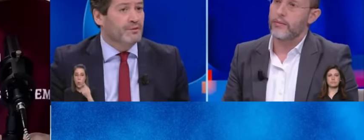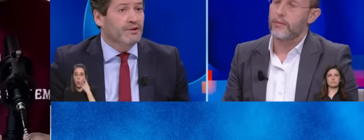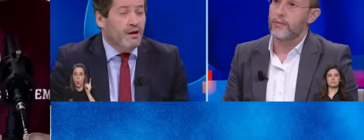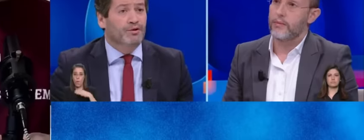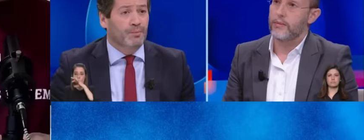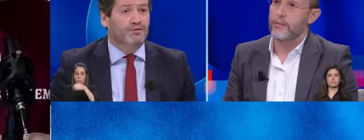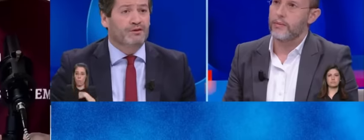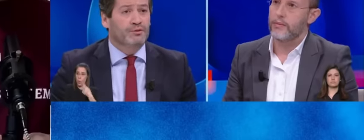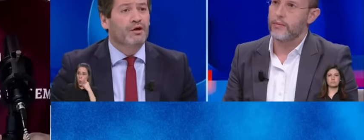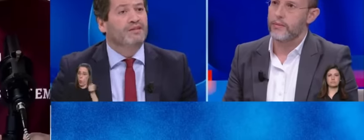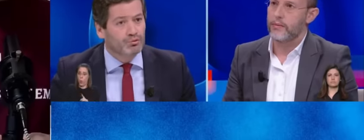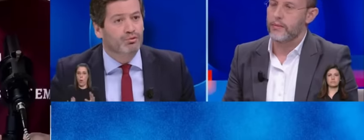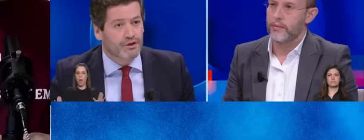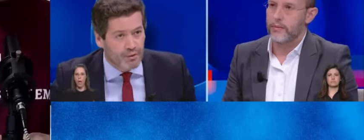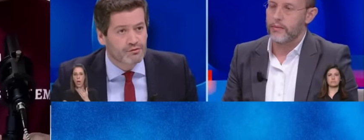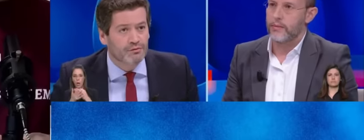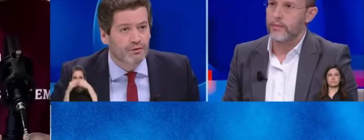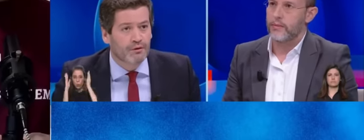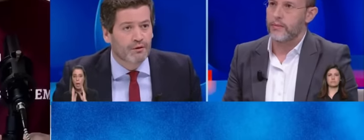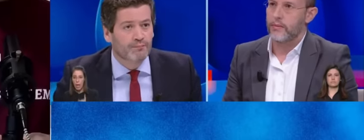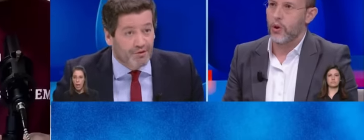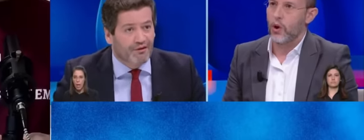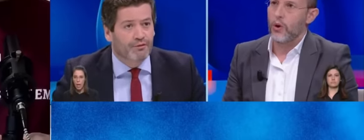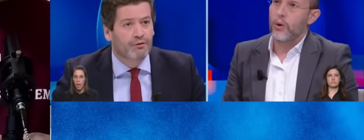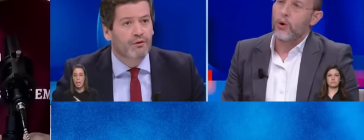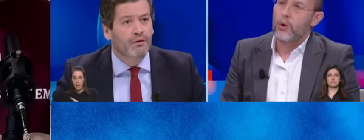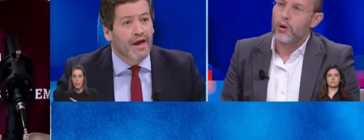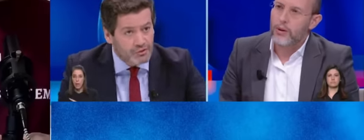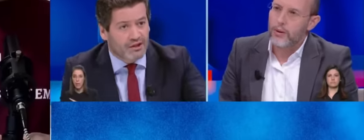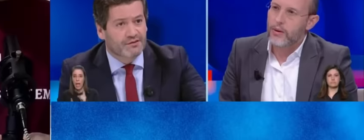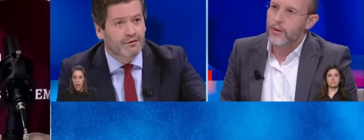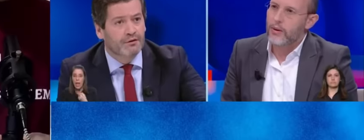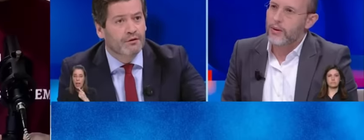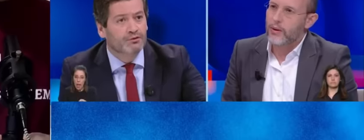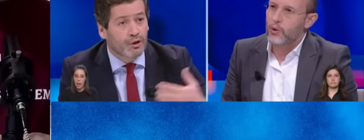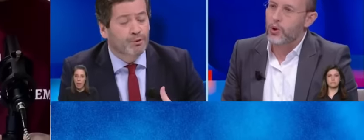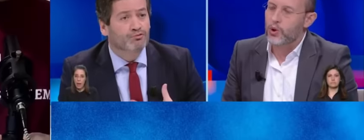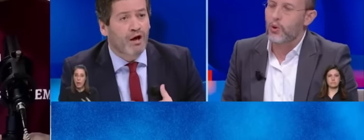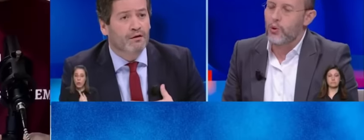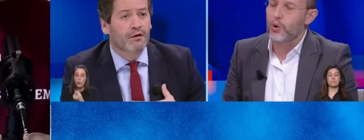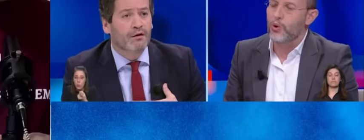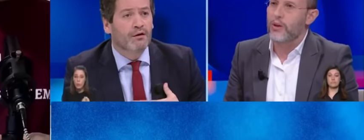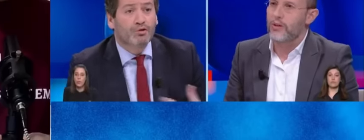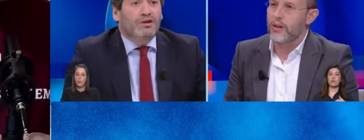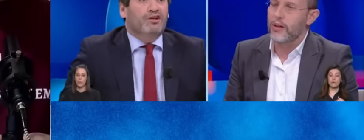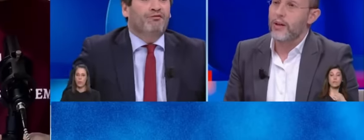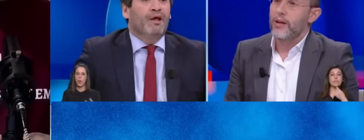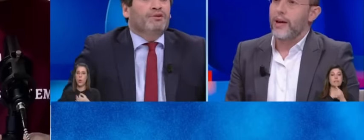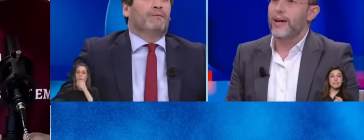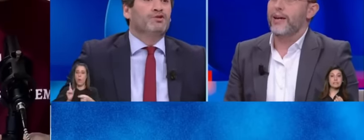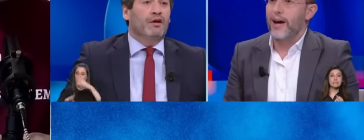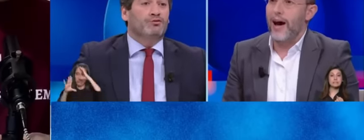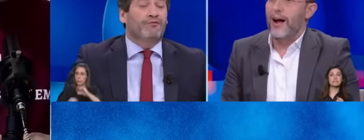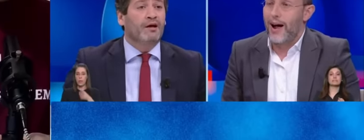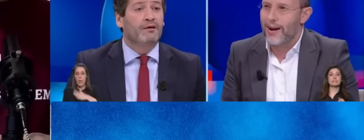a situação familiar portanto não posso falar sobre isso tá num colégio é isso privado é isso que está a dizer estou-lhe a perguntar diz eu não sei o que é que está a